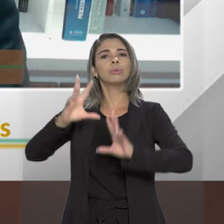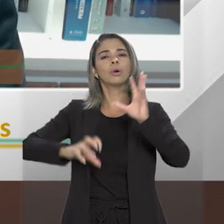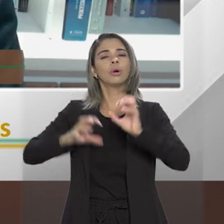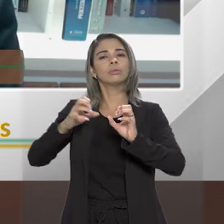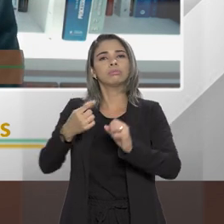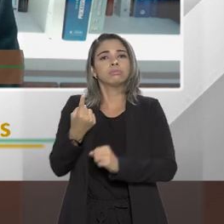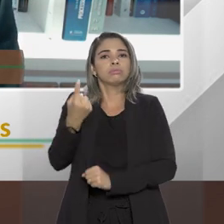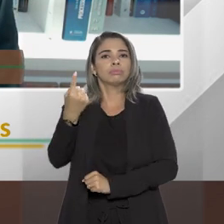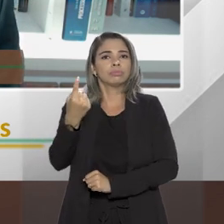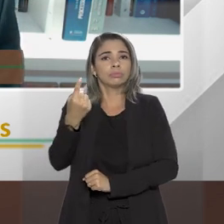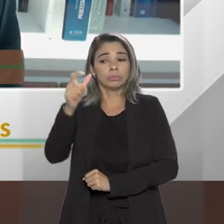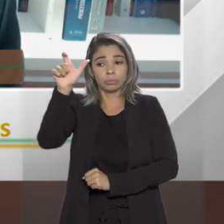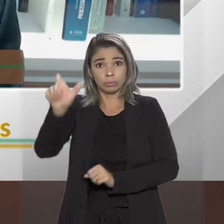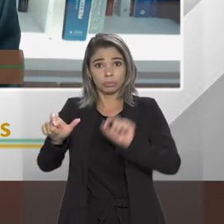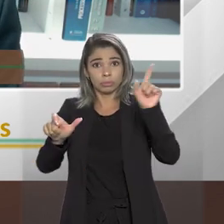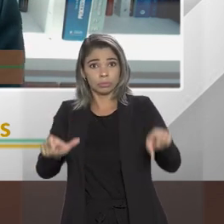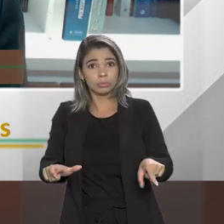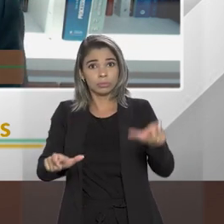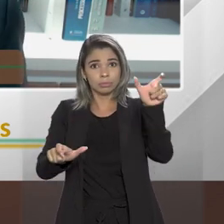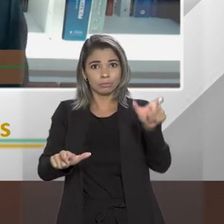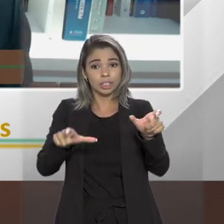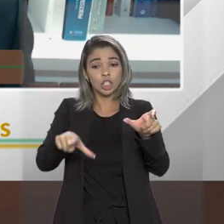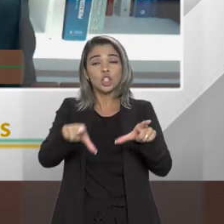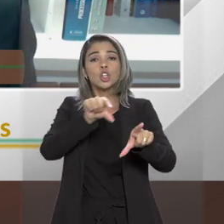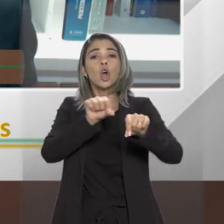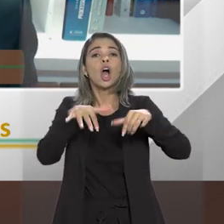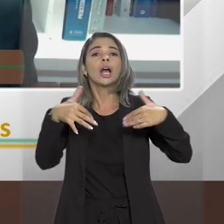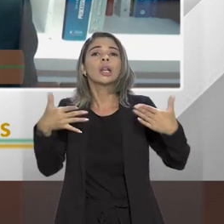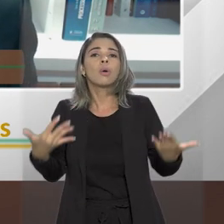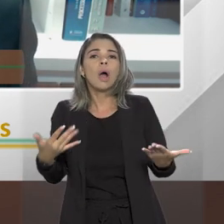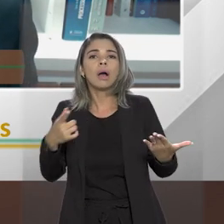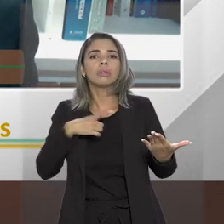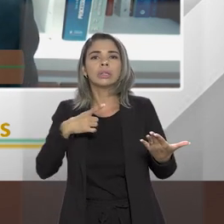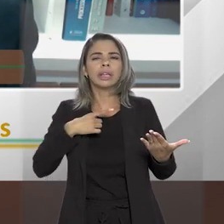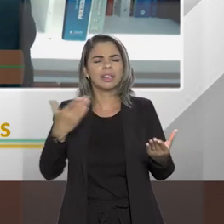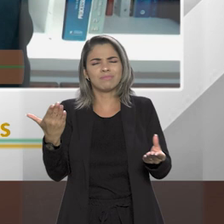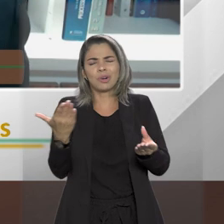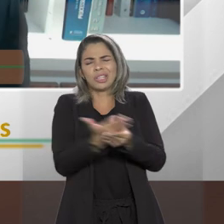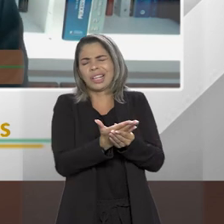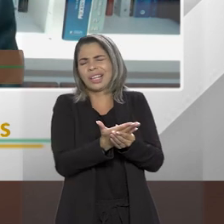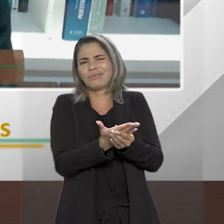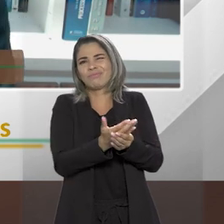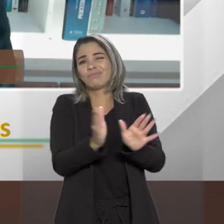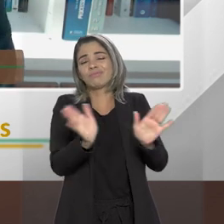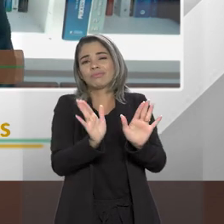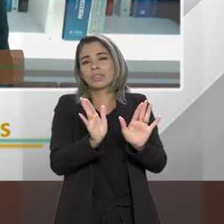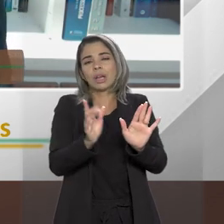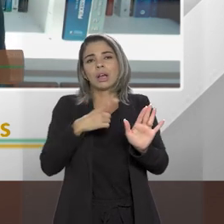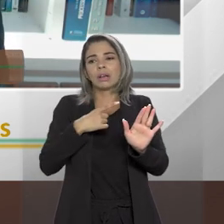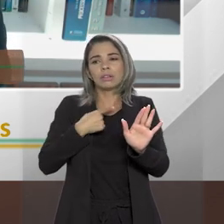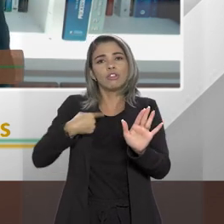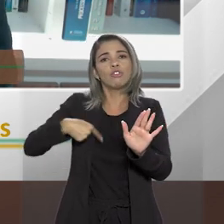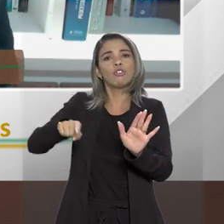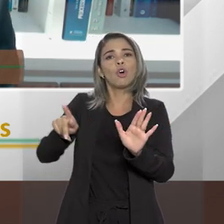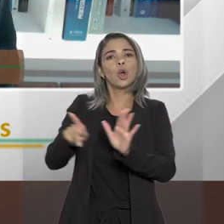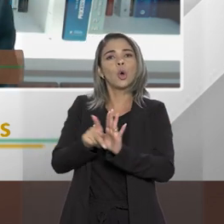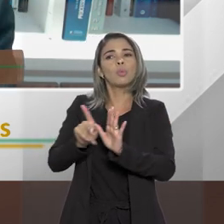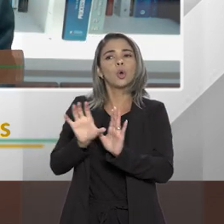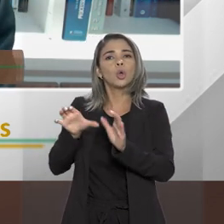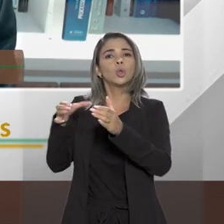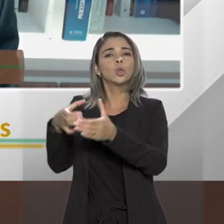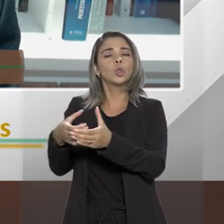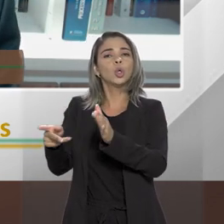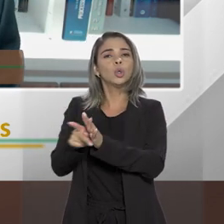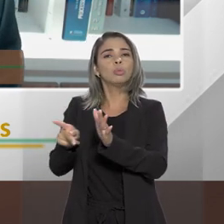que as partes escolhem, em vez de levar o seu litígio ao Poder Judiciário, levar a uma câmara de arbitragem, a um árbitro que